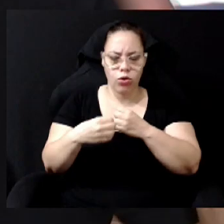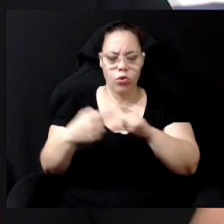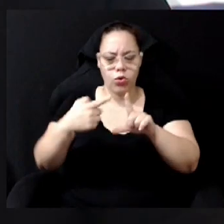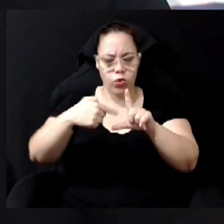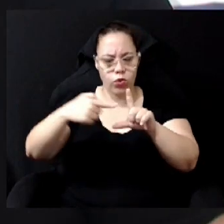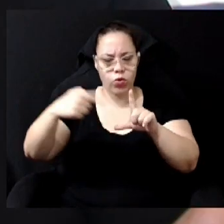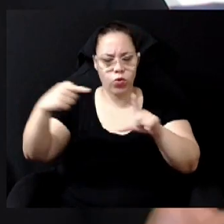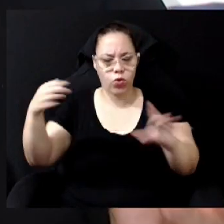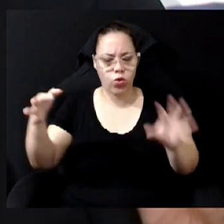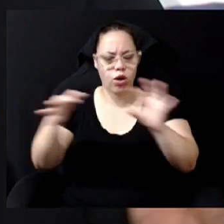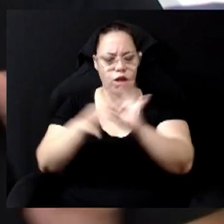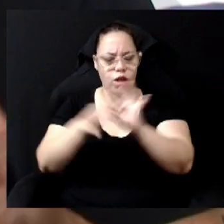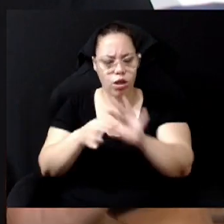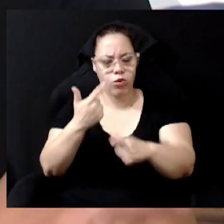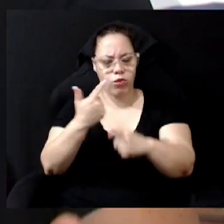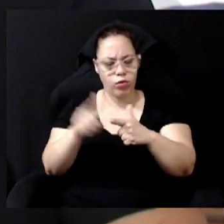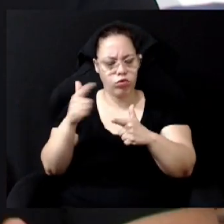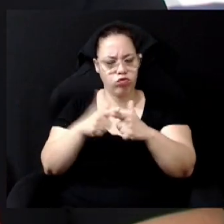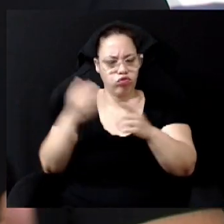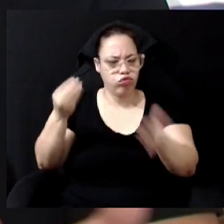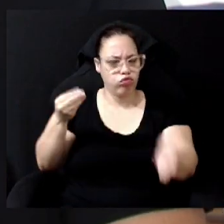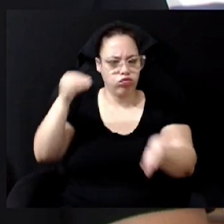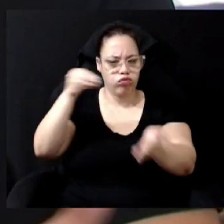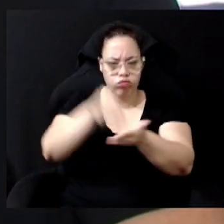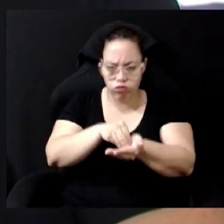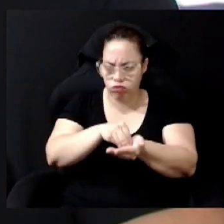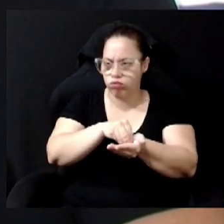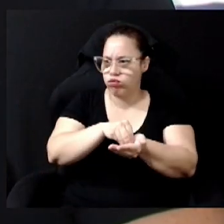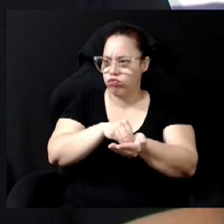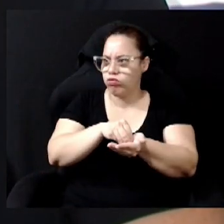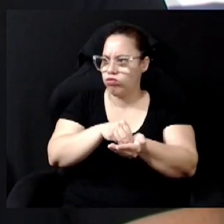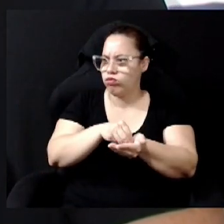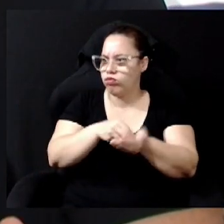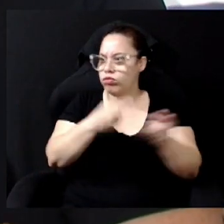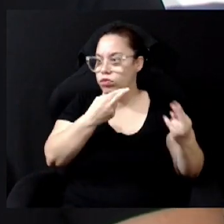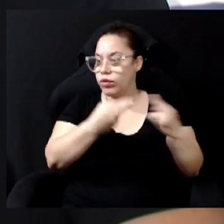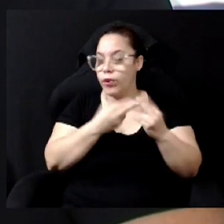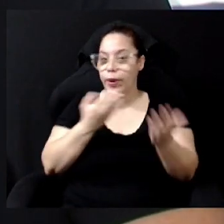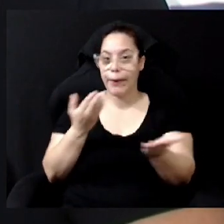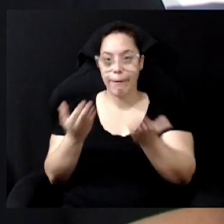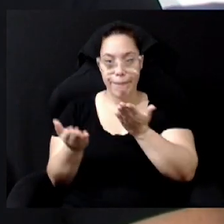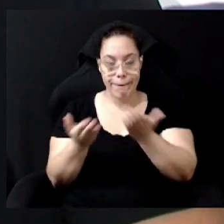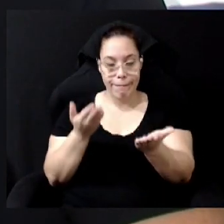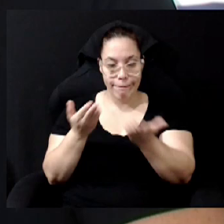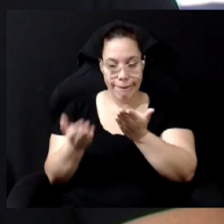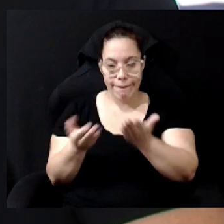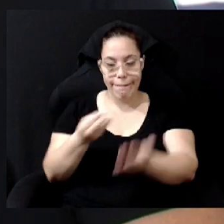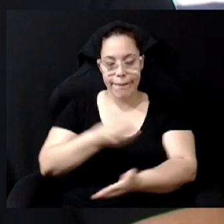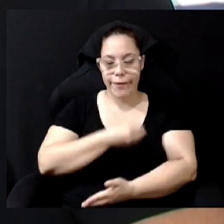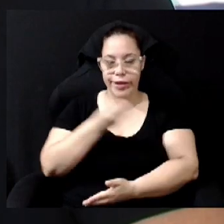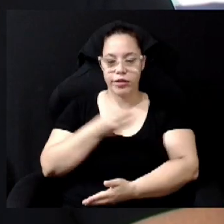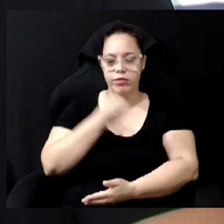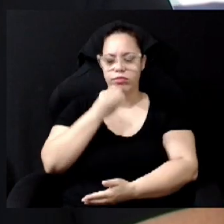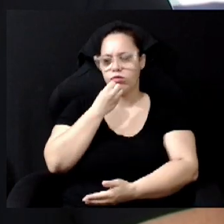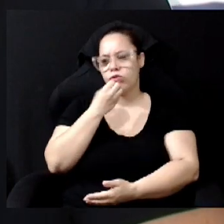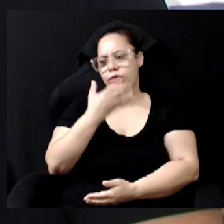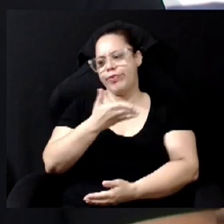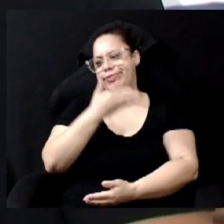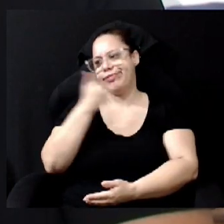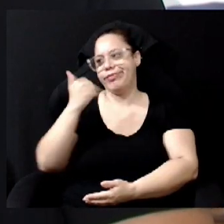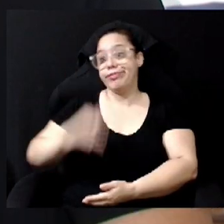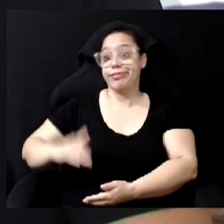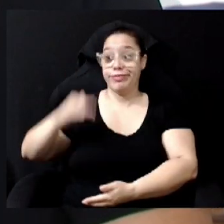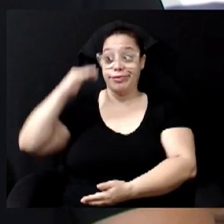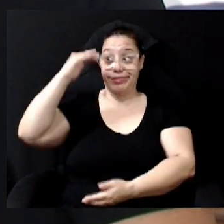problemas, trazer referências externas para poder comparar com aquela situação que elas estão vivendo é muito maior. Então, na prática,